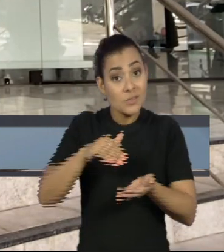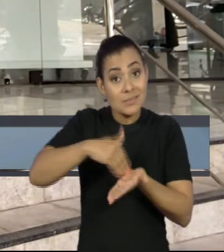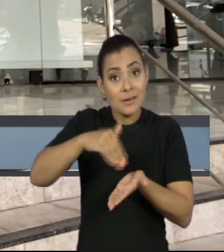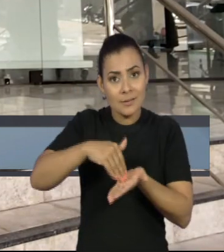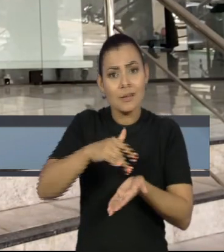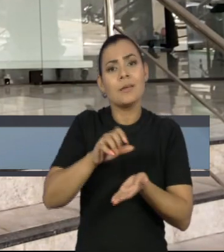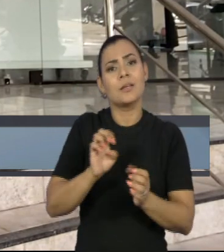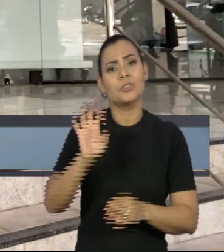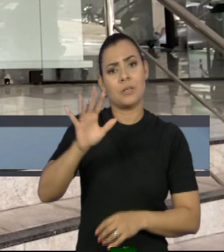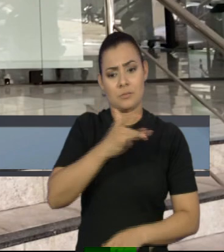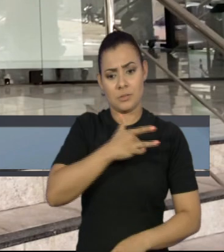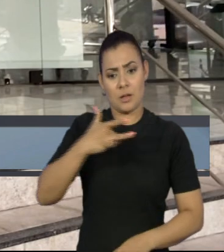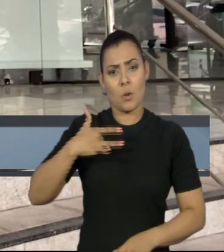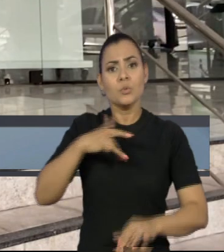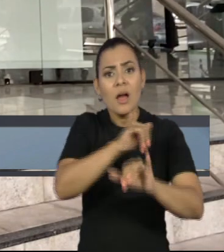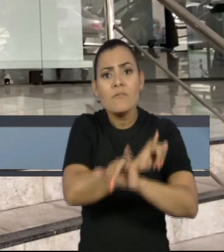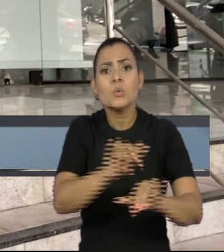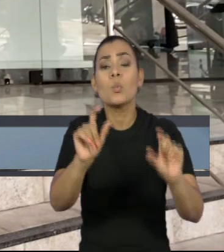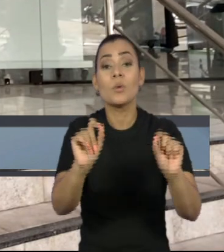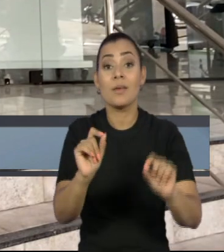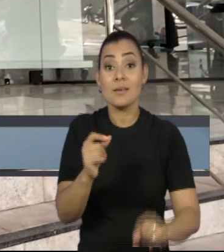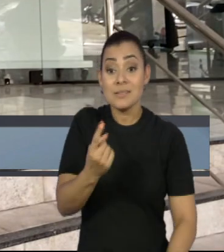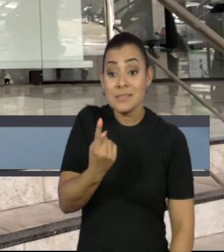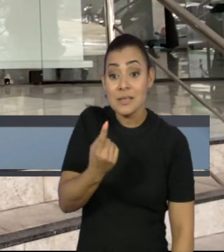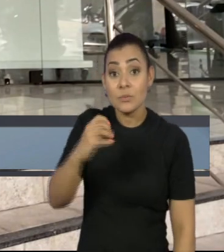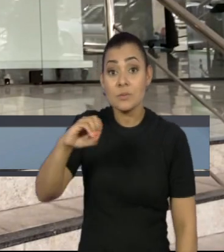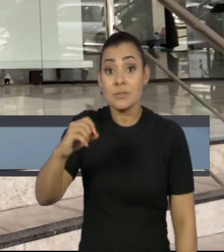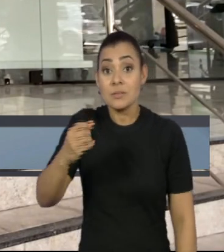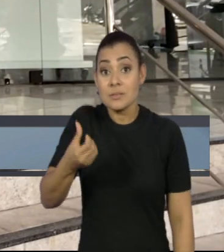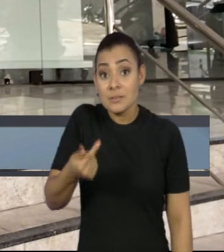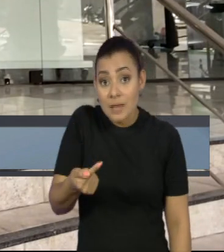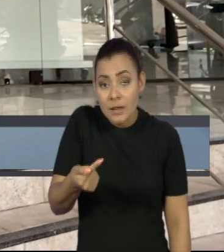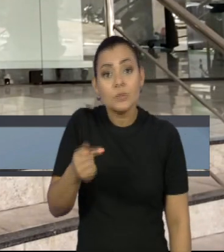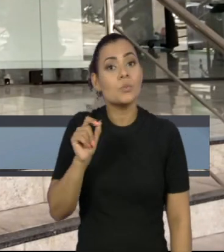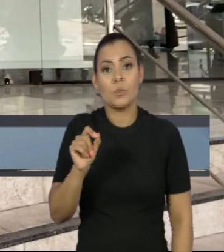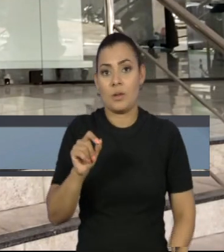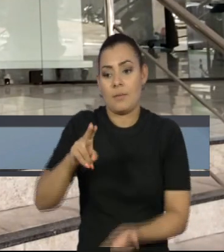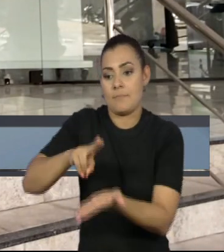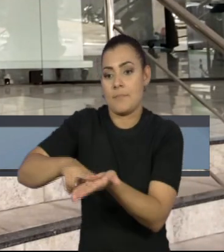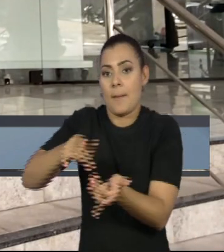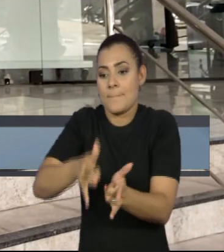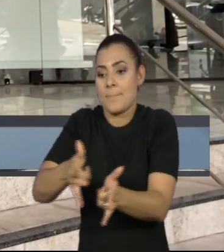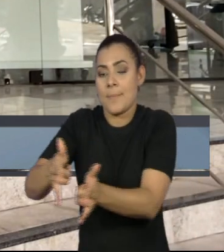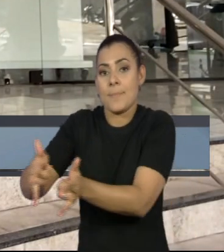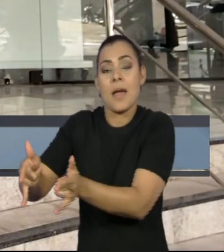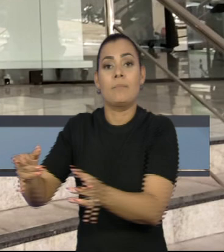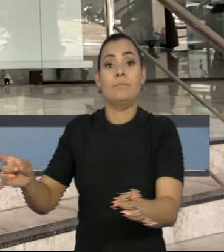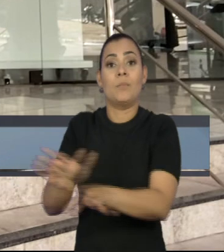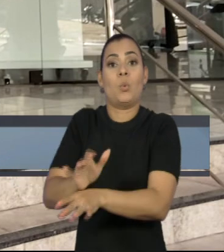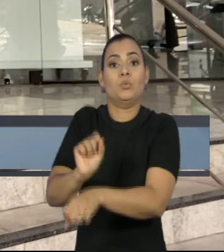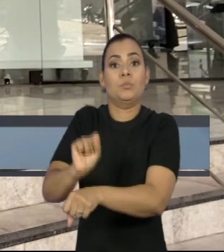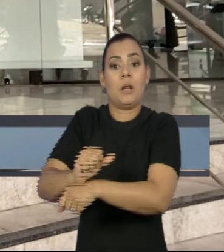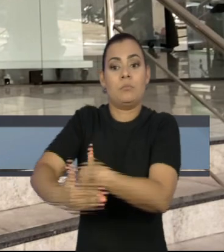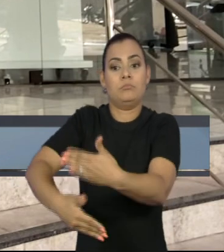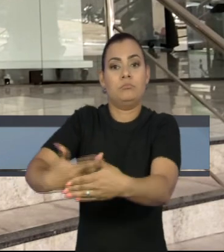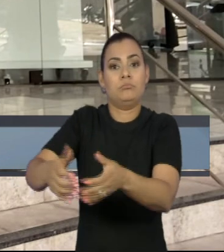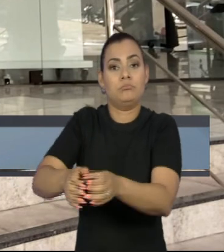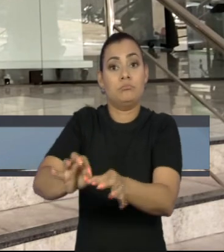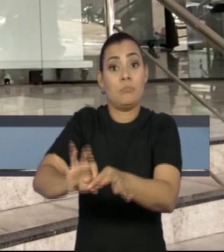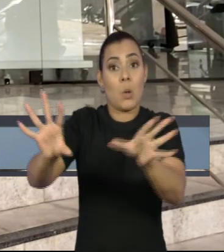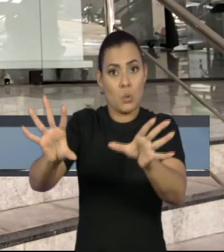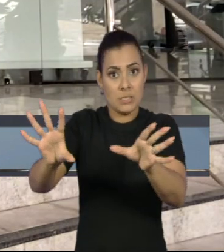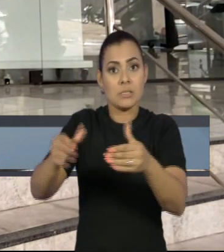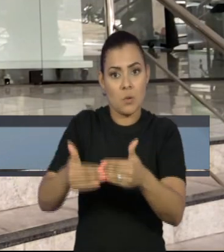Estado da Saúde disse que ainda restam 167 leitos para serem reativados em todo o estado. O órgão pediu ajuda